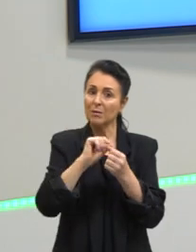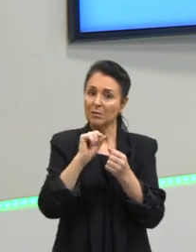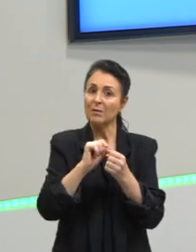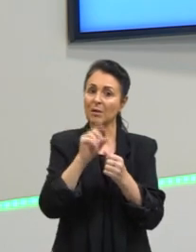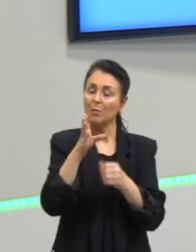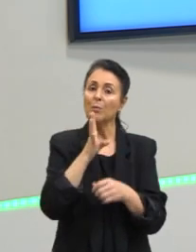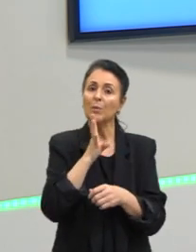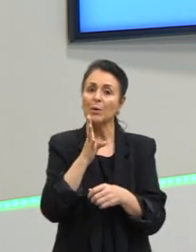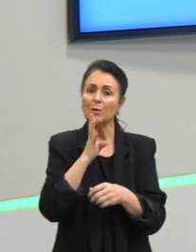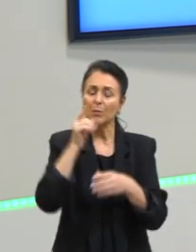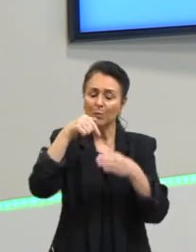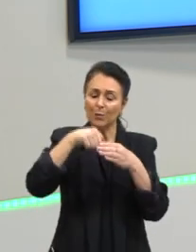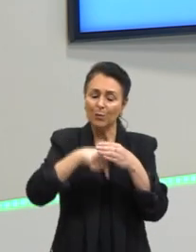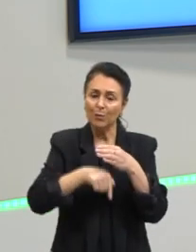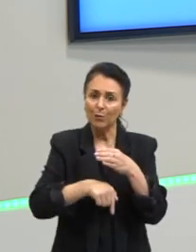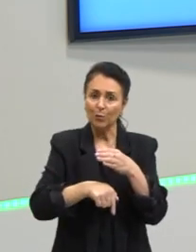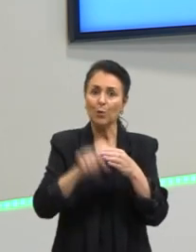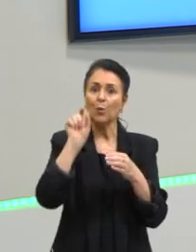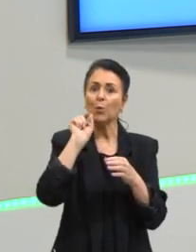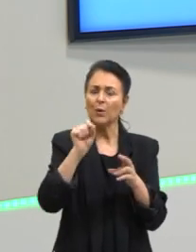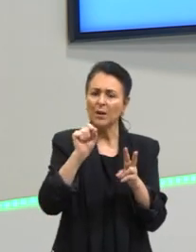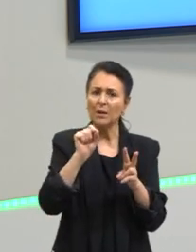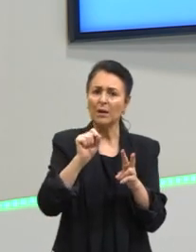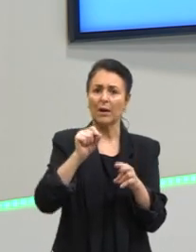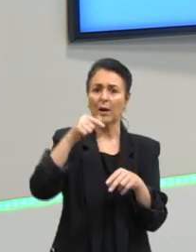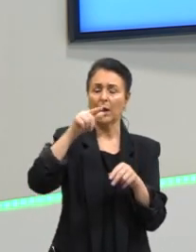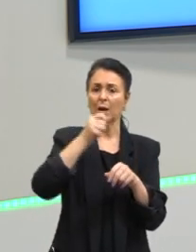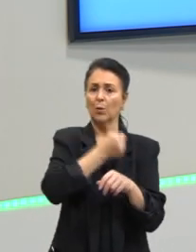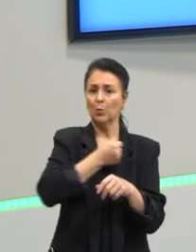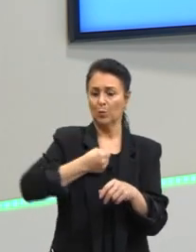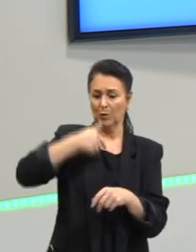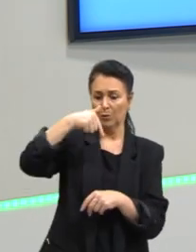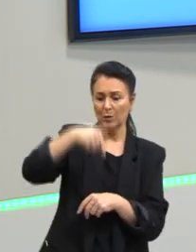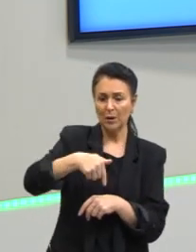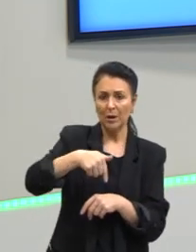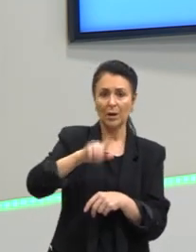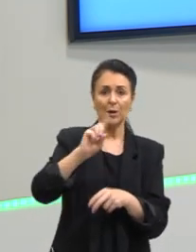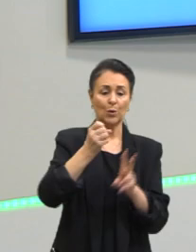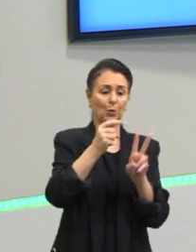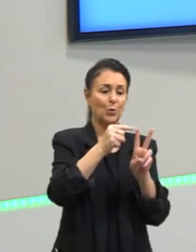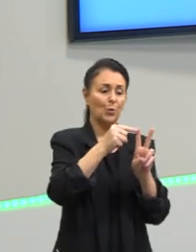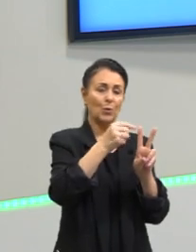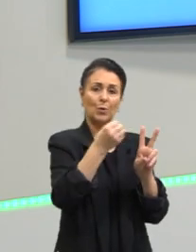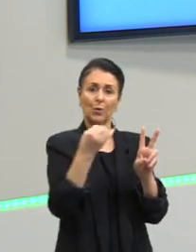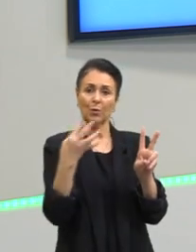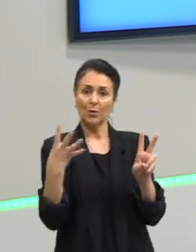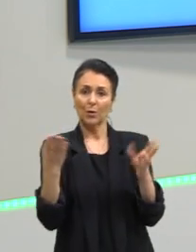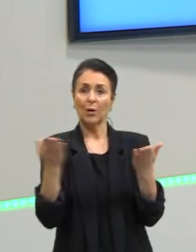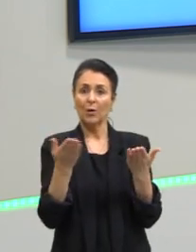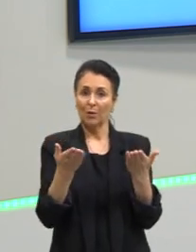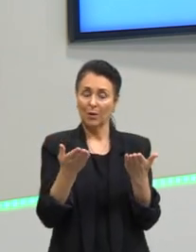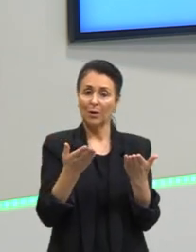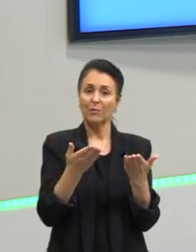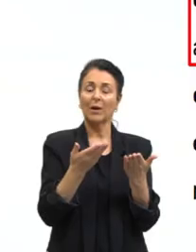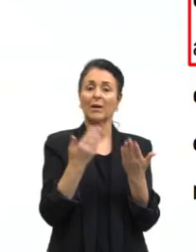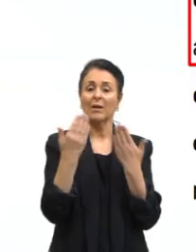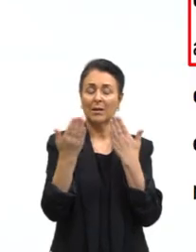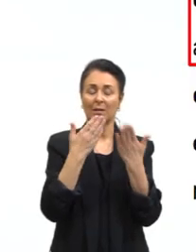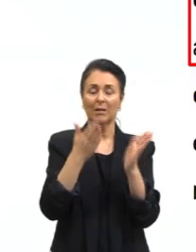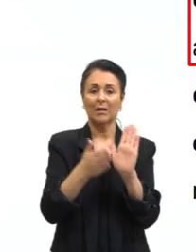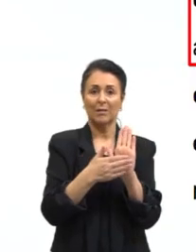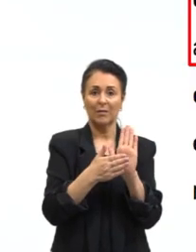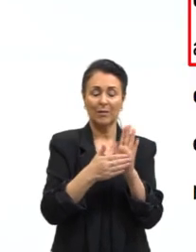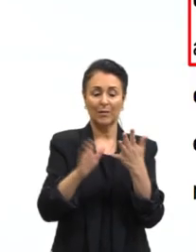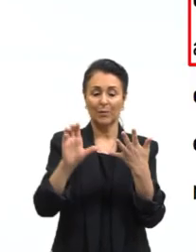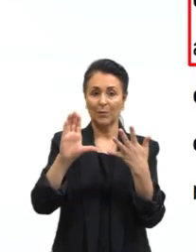familiares então em separar o que que é racional e irracional mesmo assim a gente vai analisar a proposta da